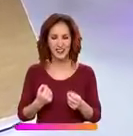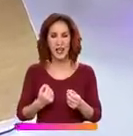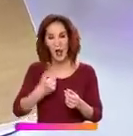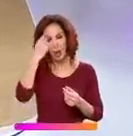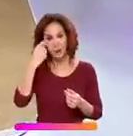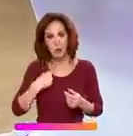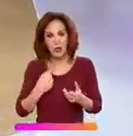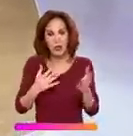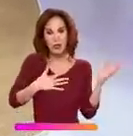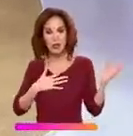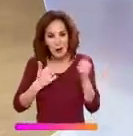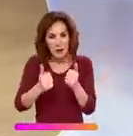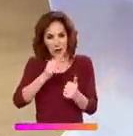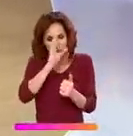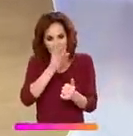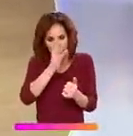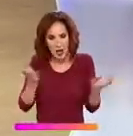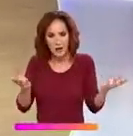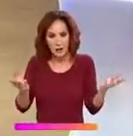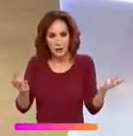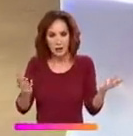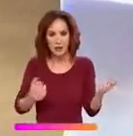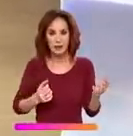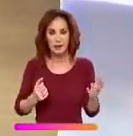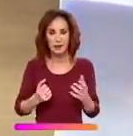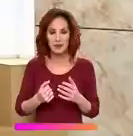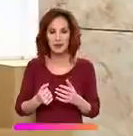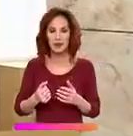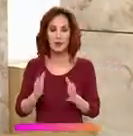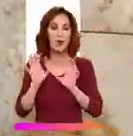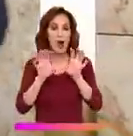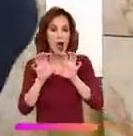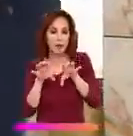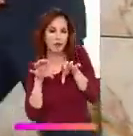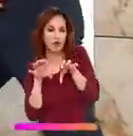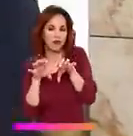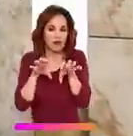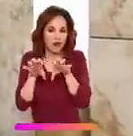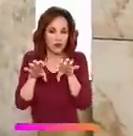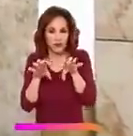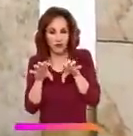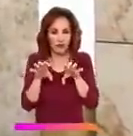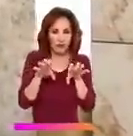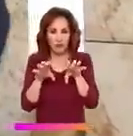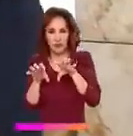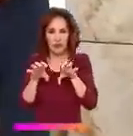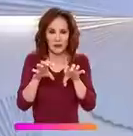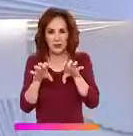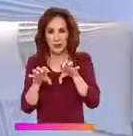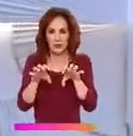dançar muito bem, que é assim. Sempre a tocar, o povo todo a cantar. E o rabinho assim. Aperta com ela. Vai, virou.